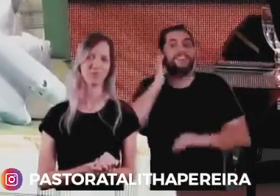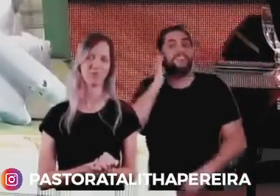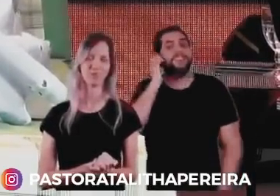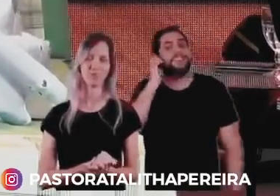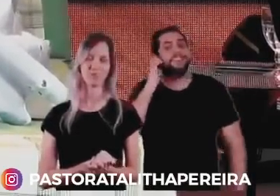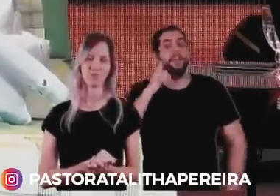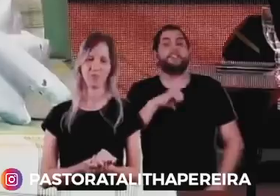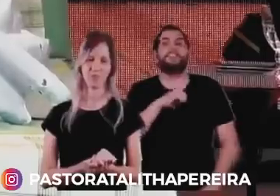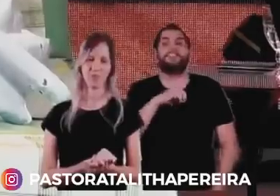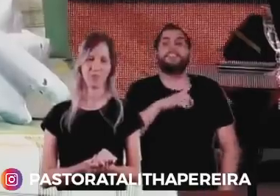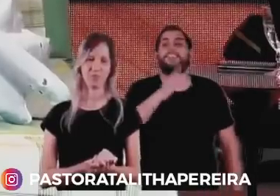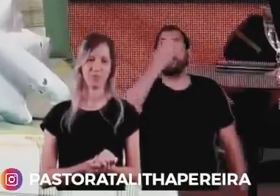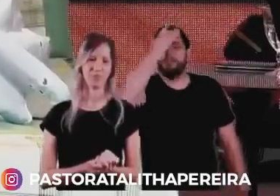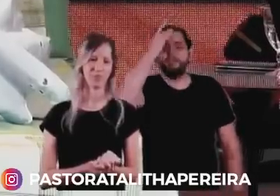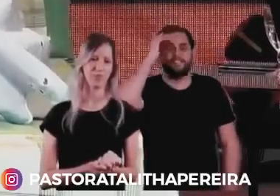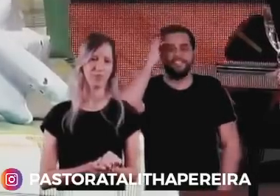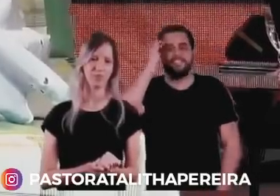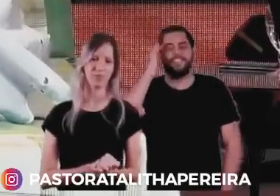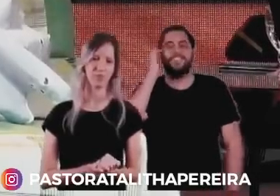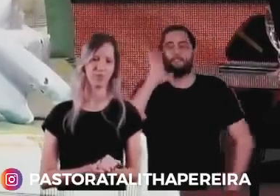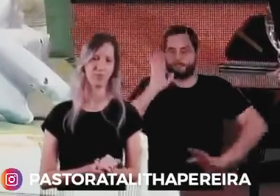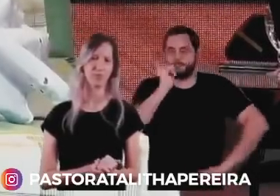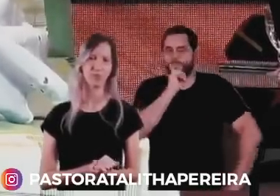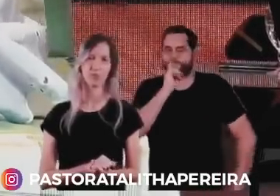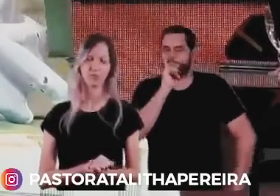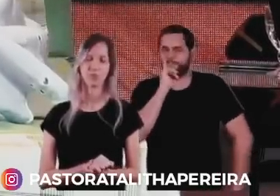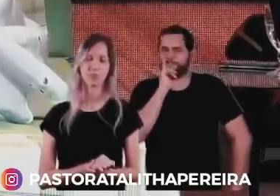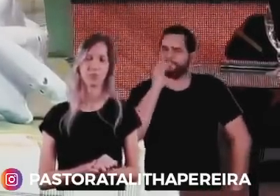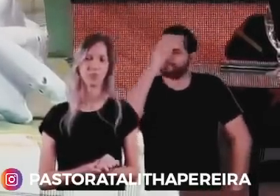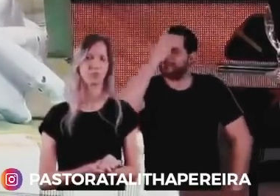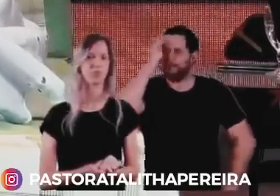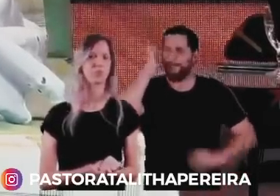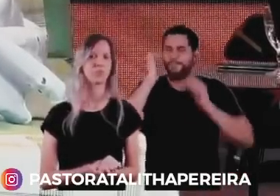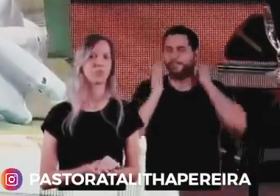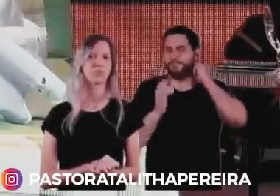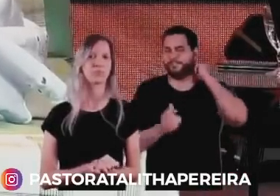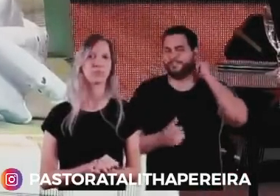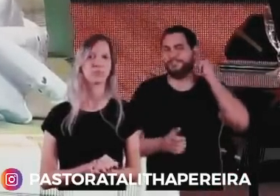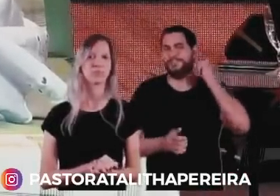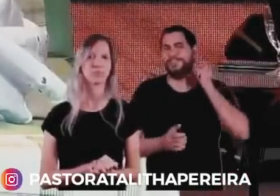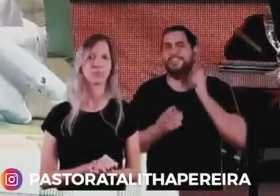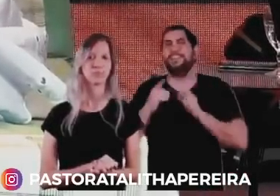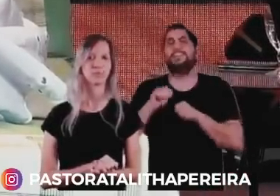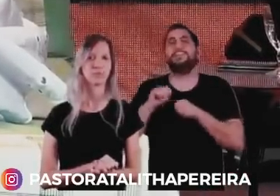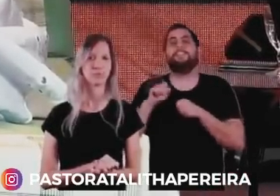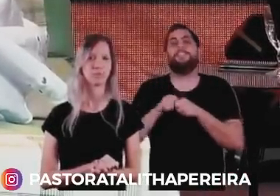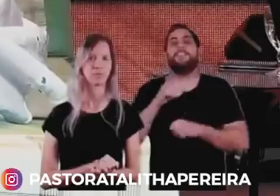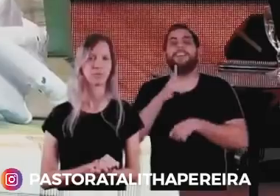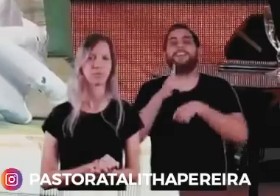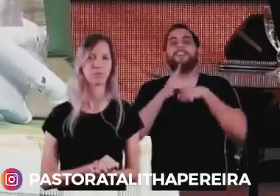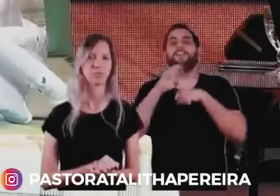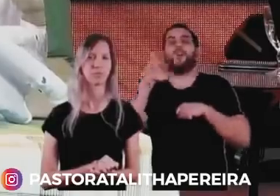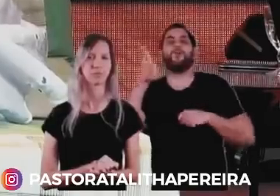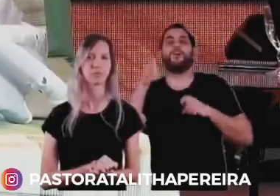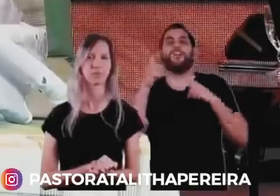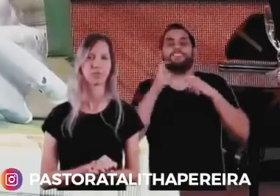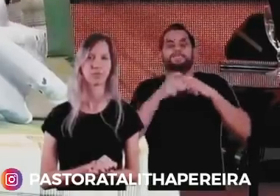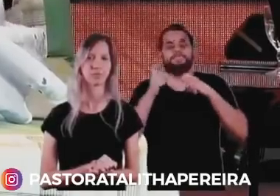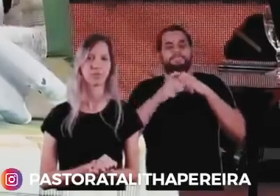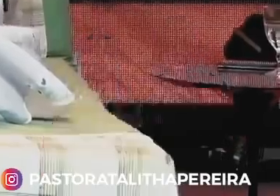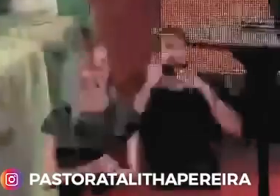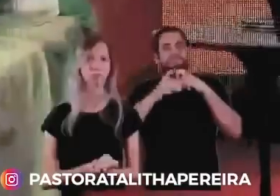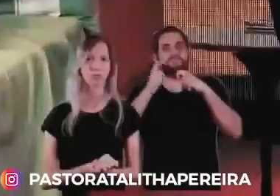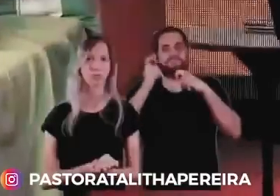Tem gente, então vamos supor, uma pessoa que fez um doutorado, né, para medicina,